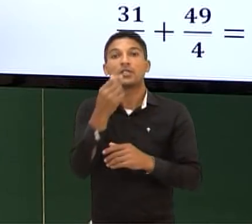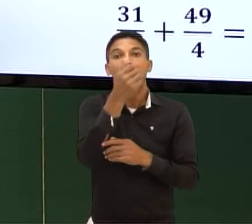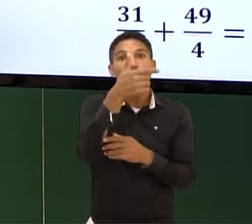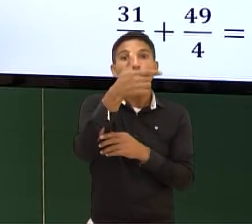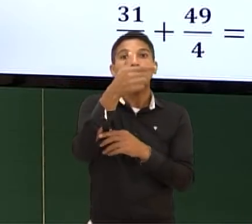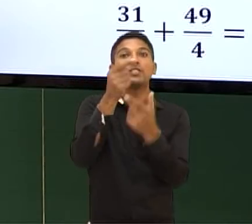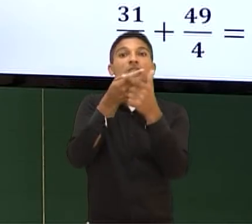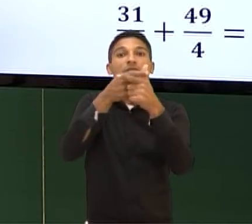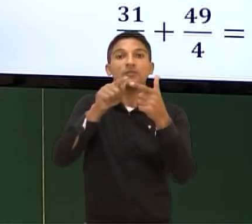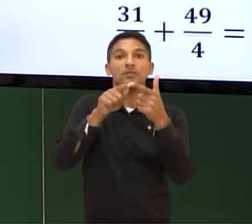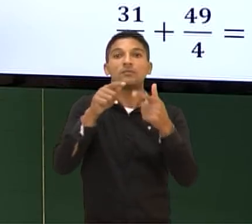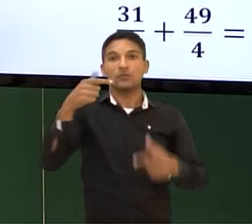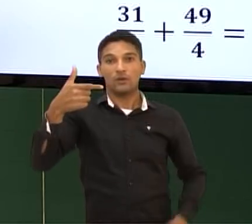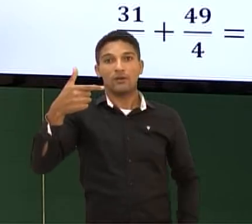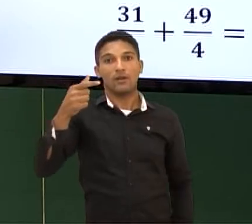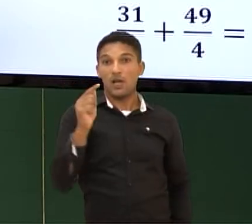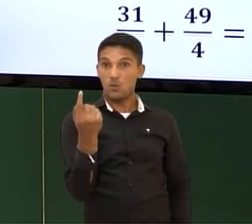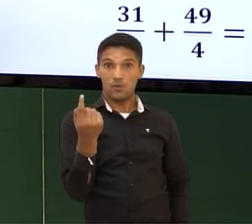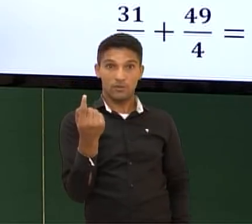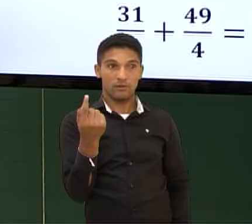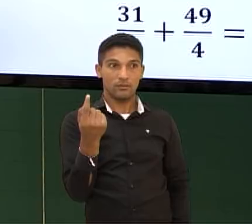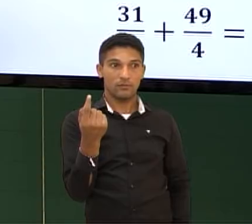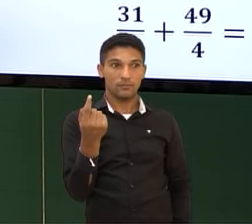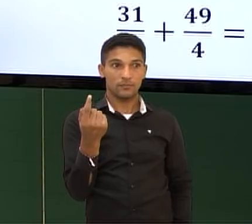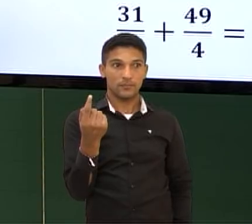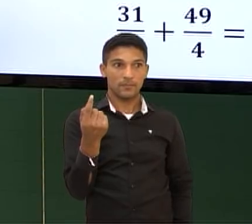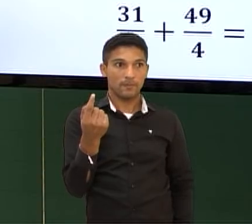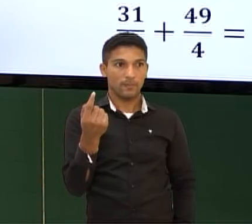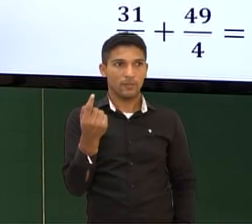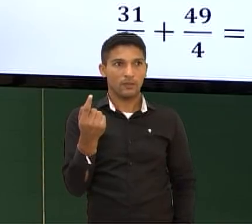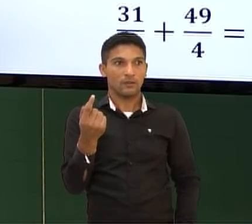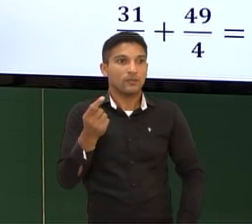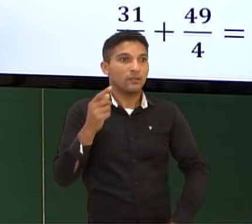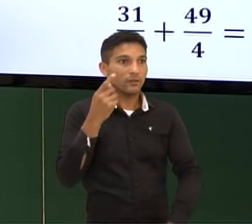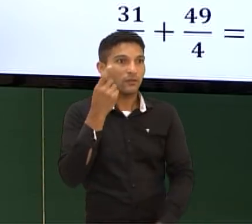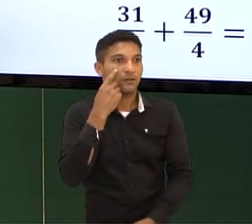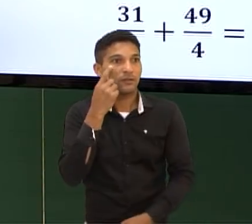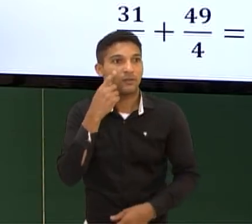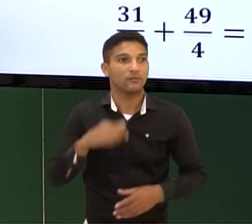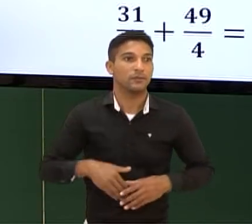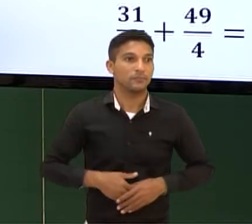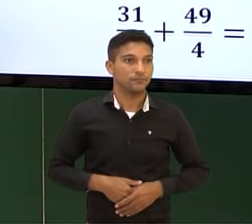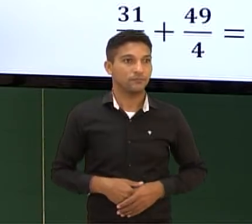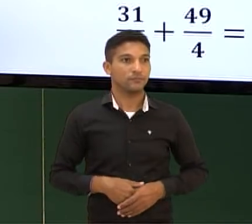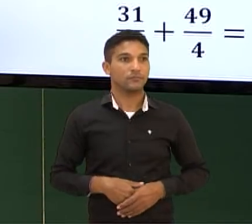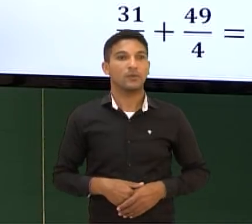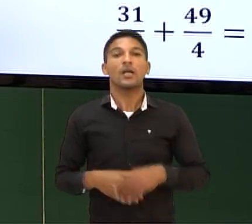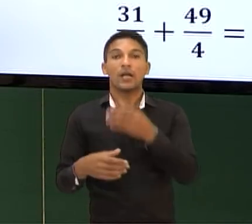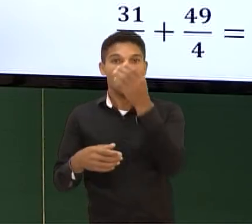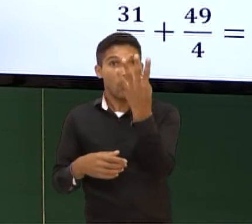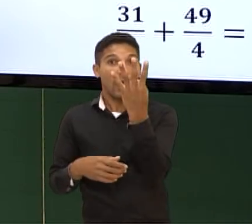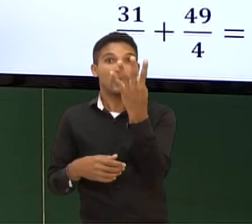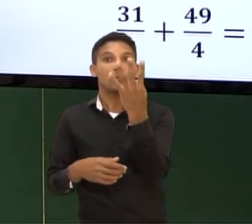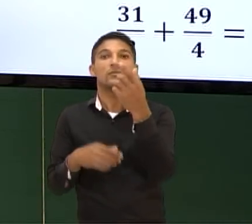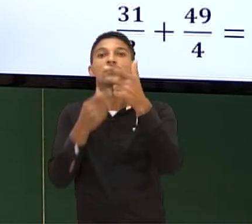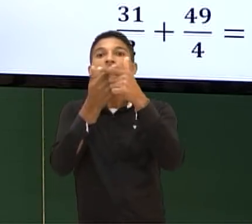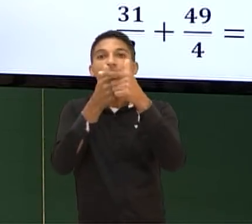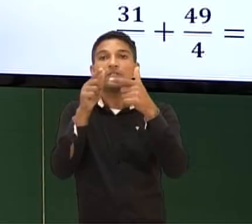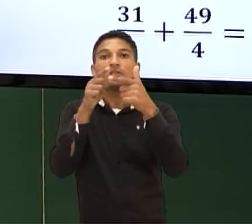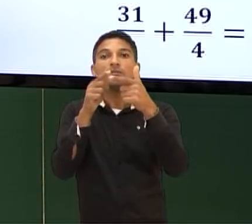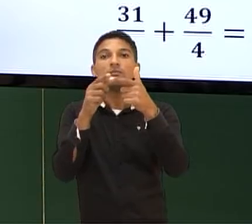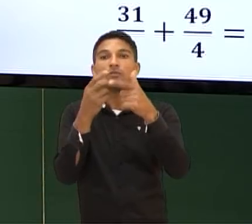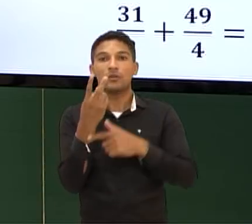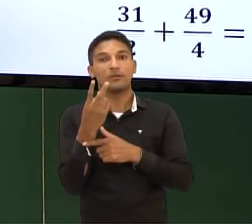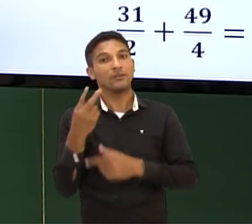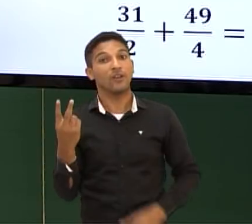2 é 1. E o 4 na tabuada do 2? Também posso dividir? Posso sim, maravilha. 4 divididos por 2 é